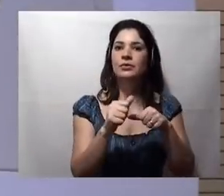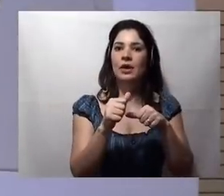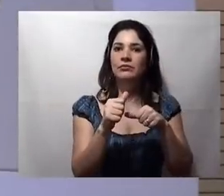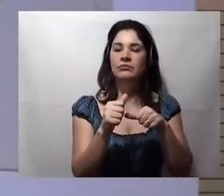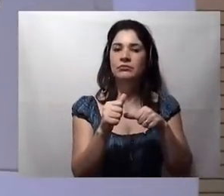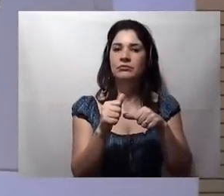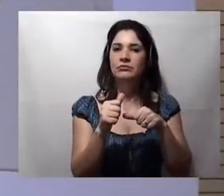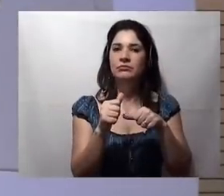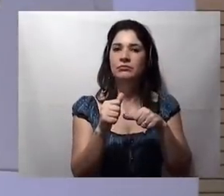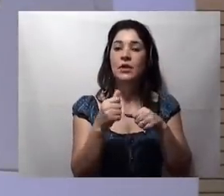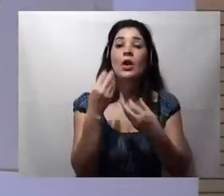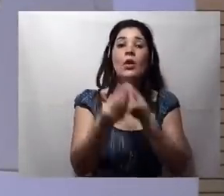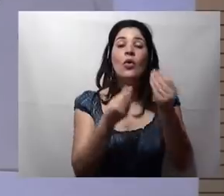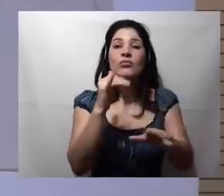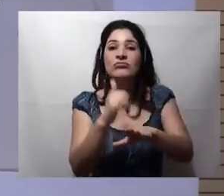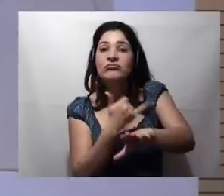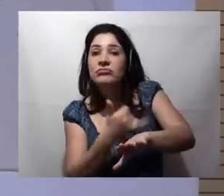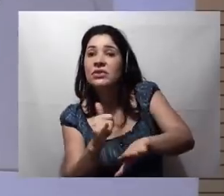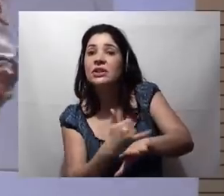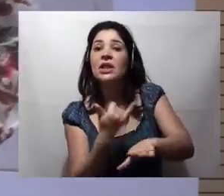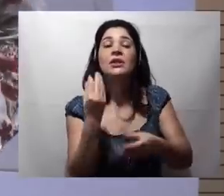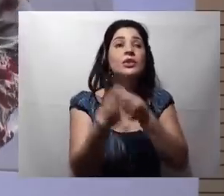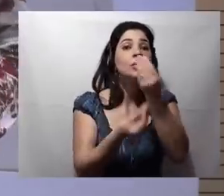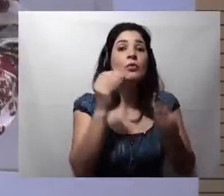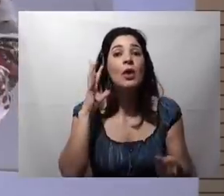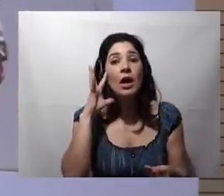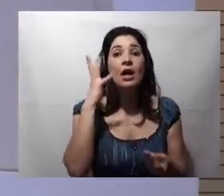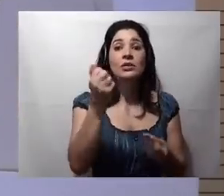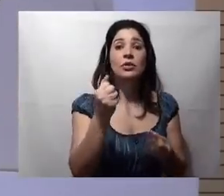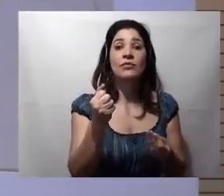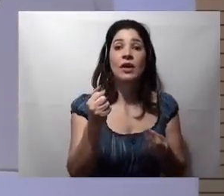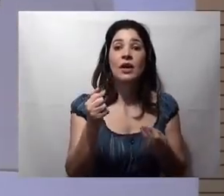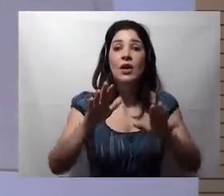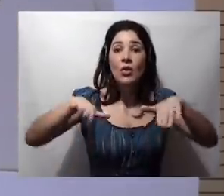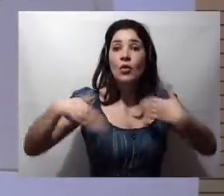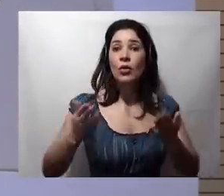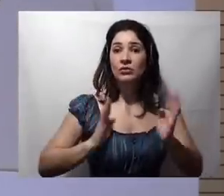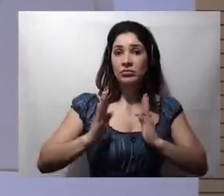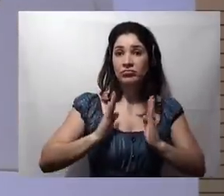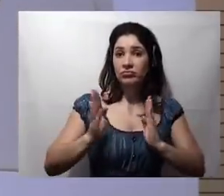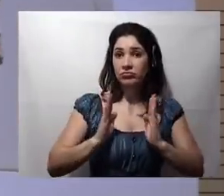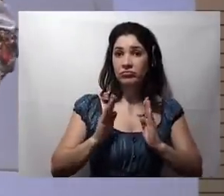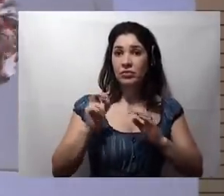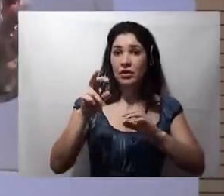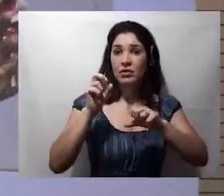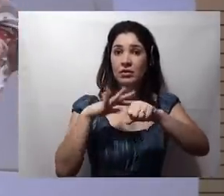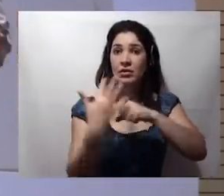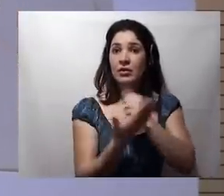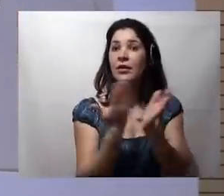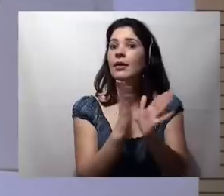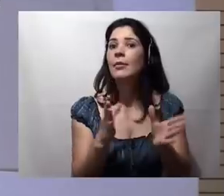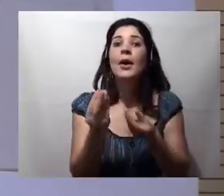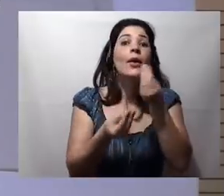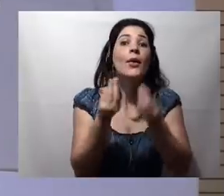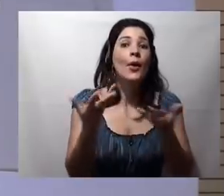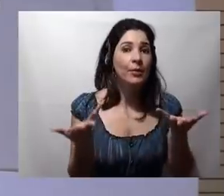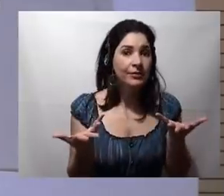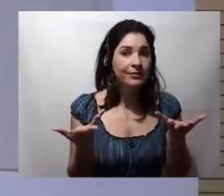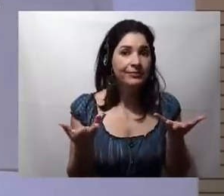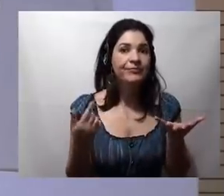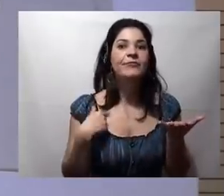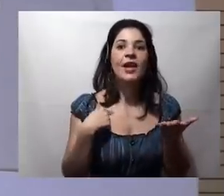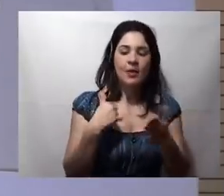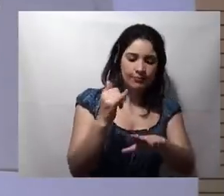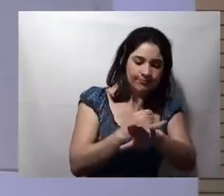frente na posse pandemia começa com esse texto que é o texto da diáspora como se lembram